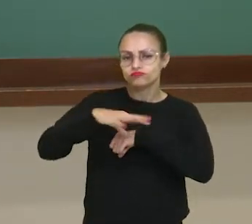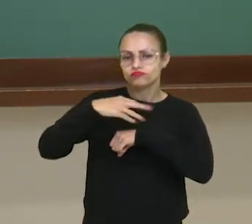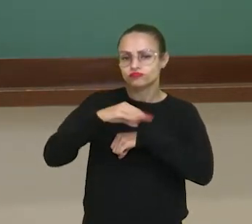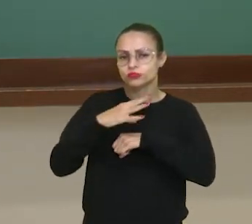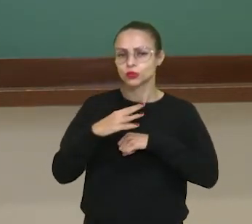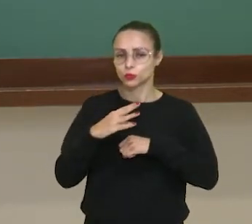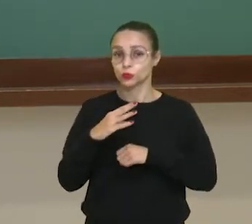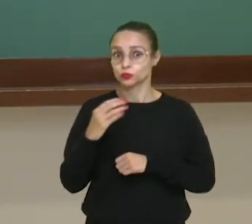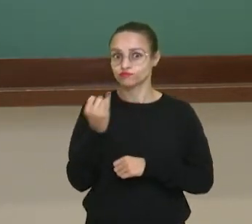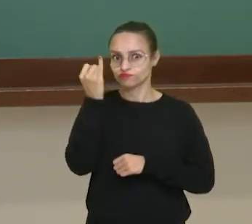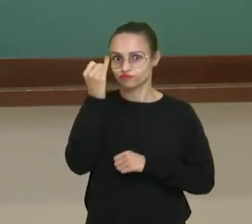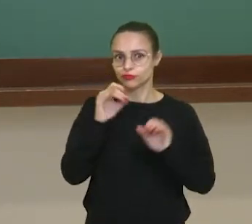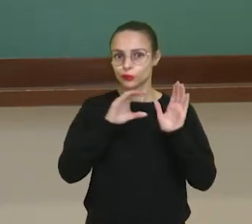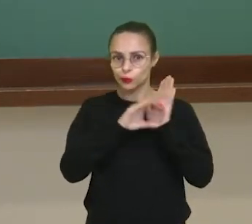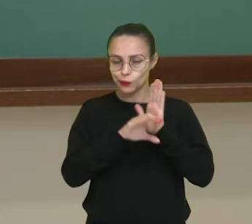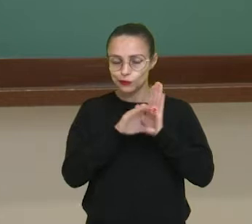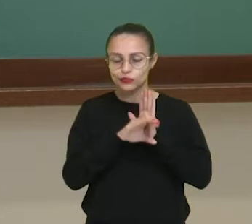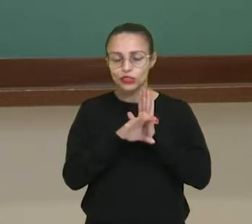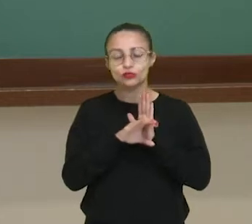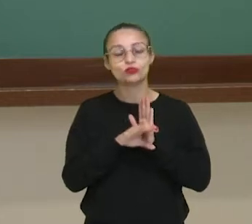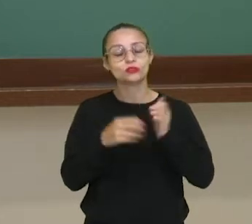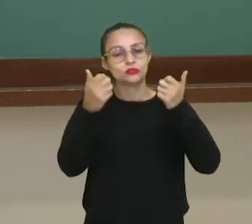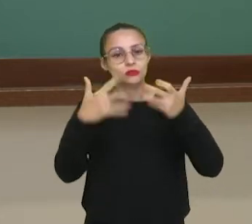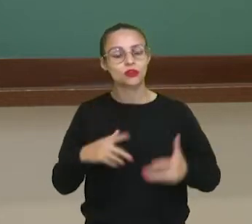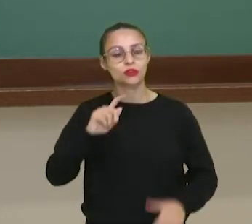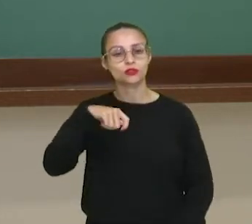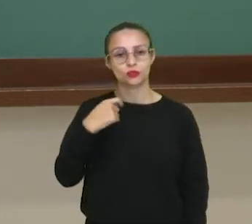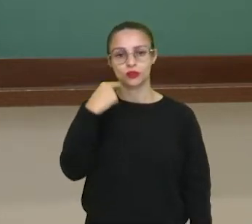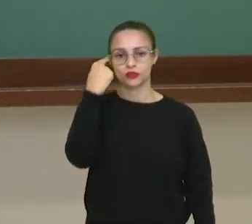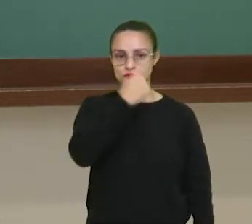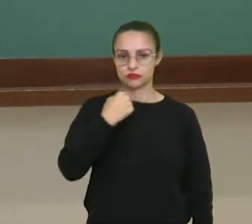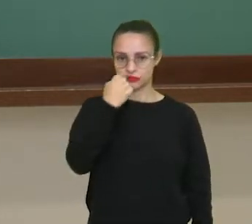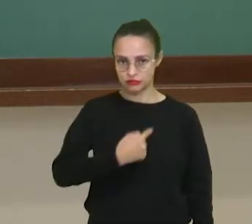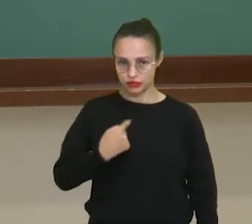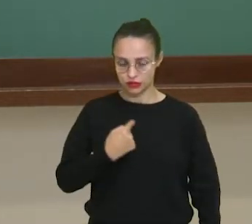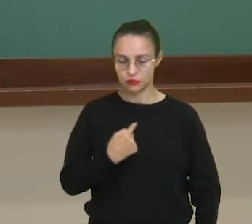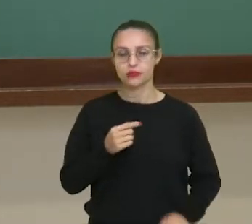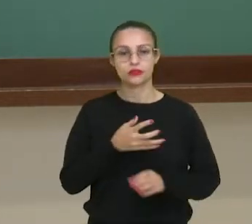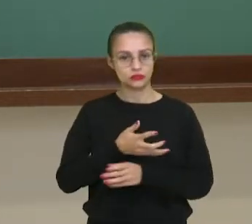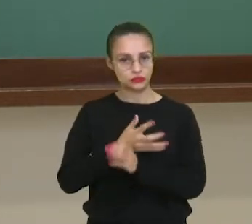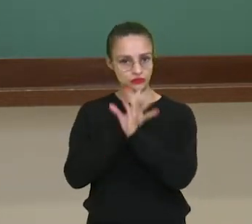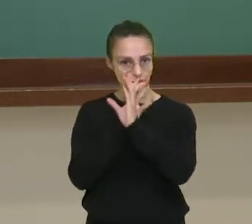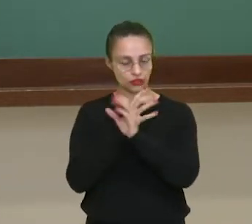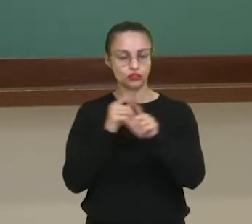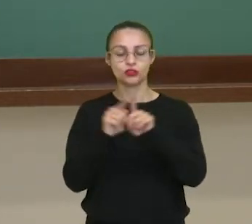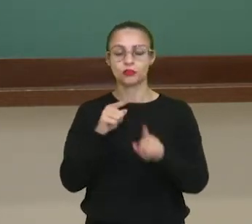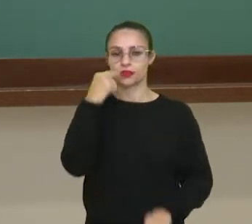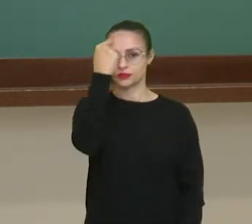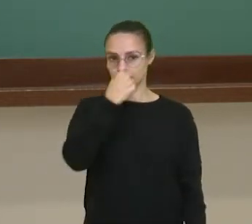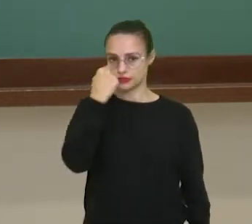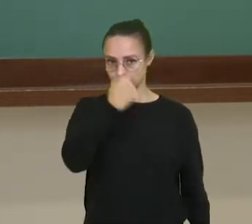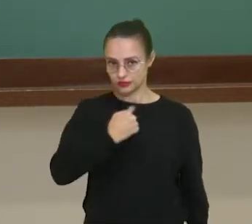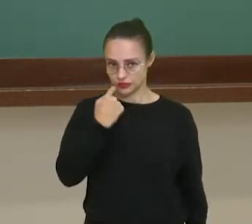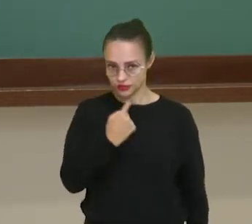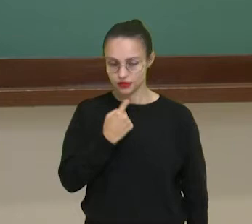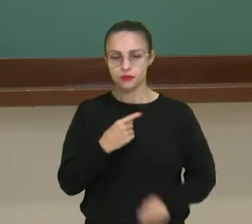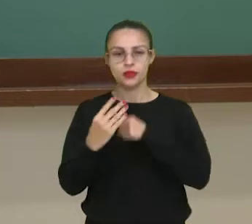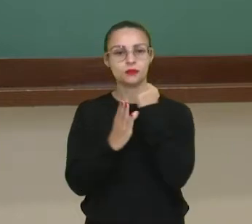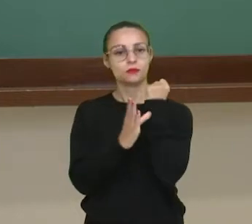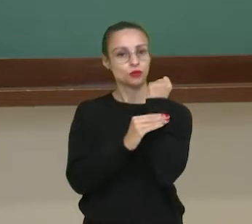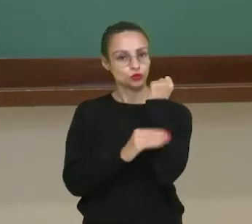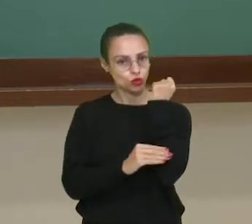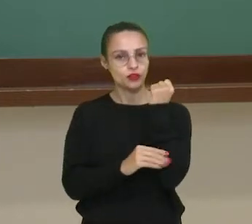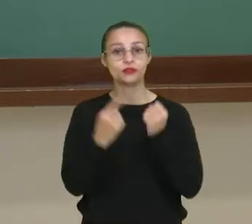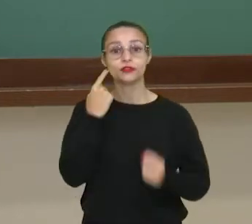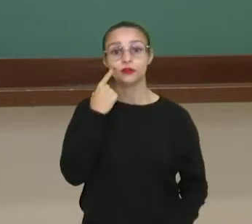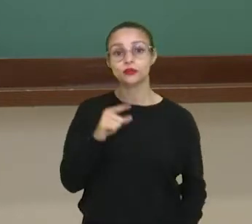sistema esquelético e o sistema muscular. Nós vamos ver conceitos, palavras, termos